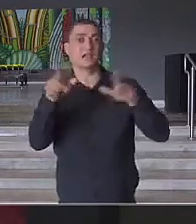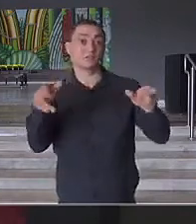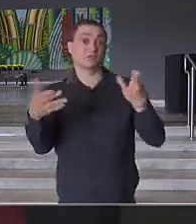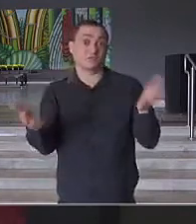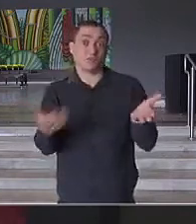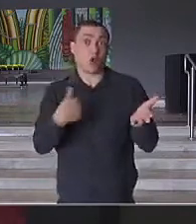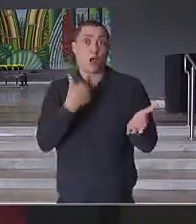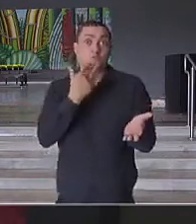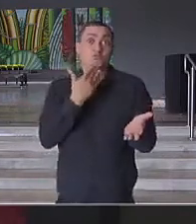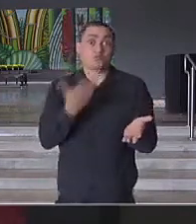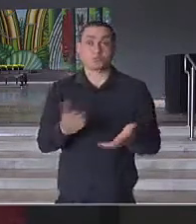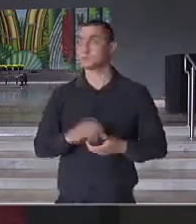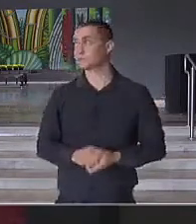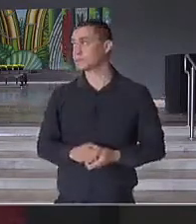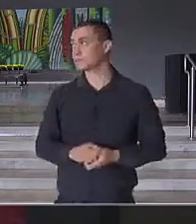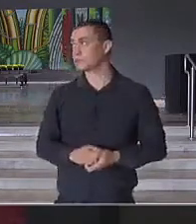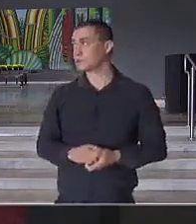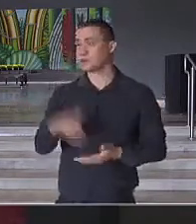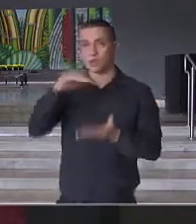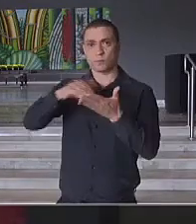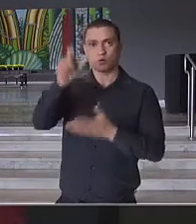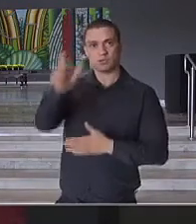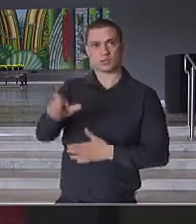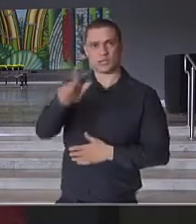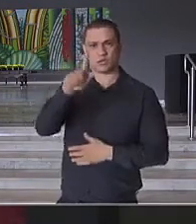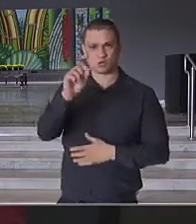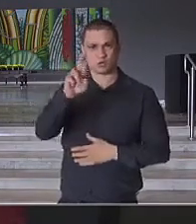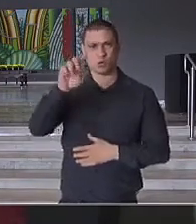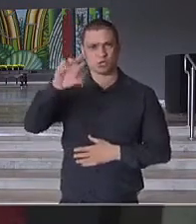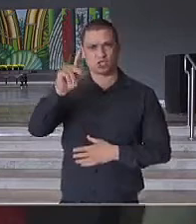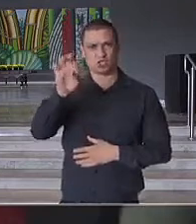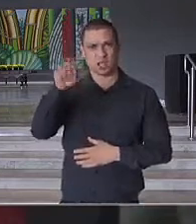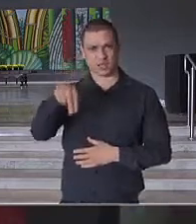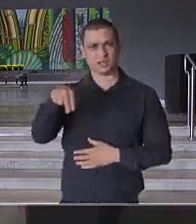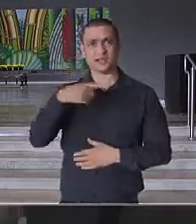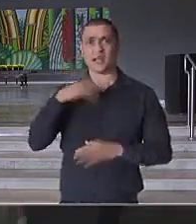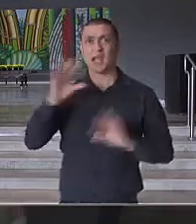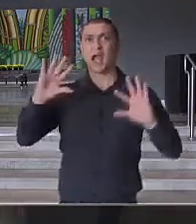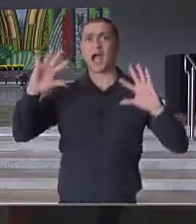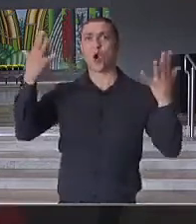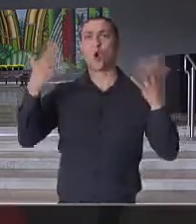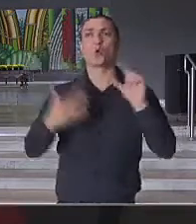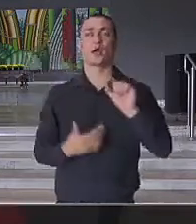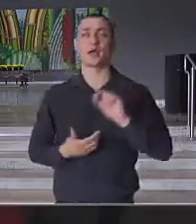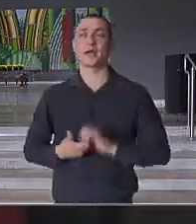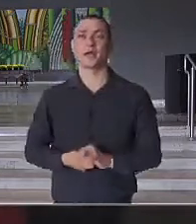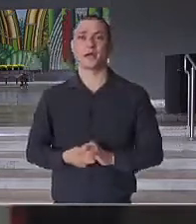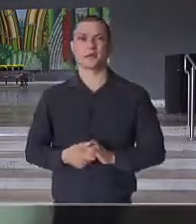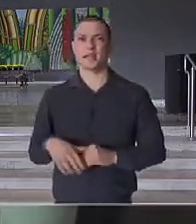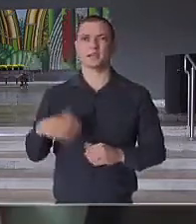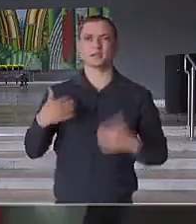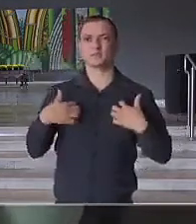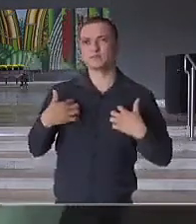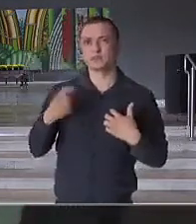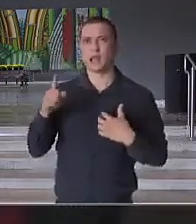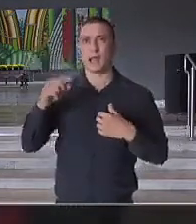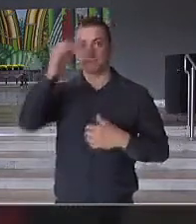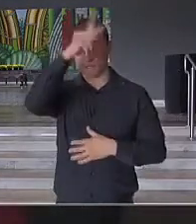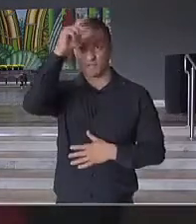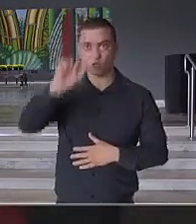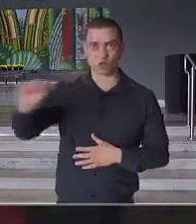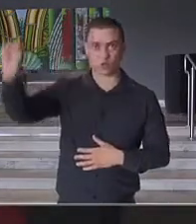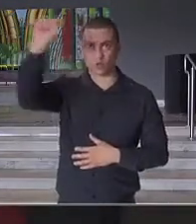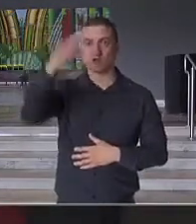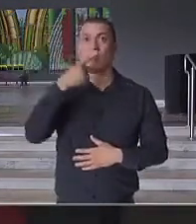sejam suficientes? Para o secretário Gorenstein, está acontecendo um ruído nas prefeituras. Muitas